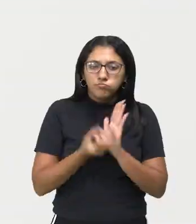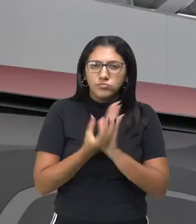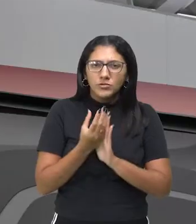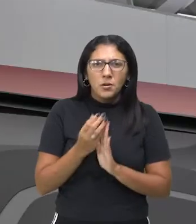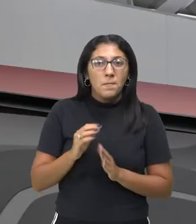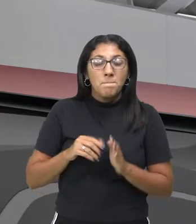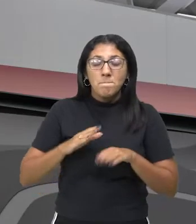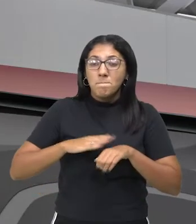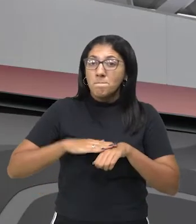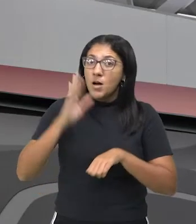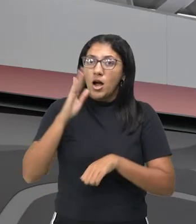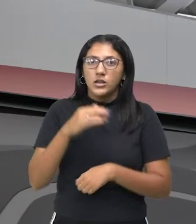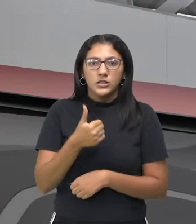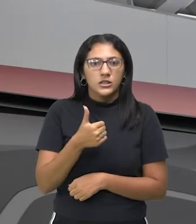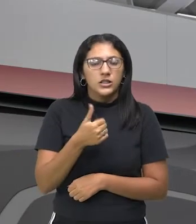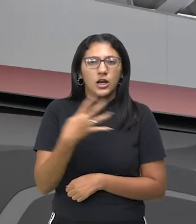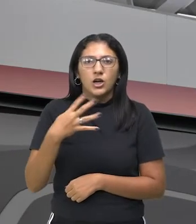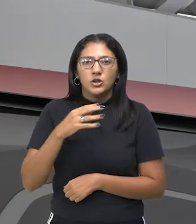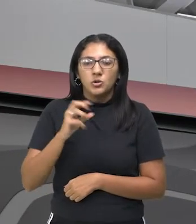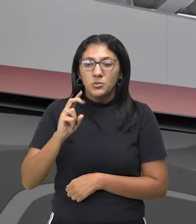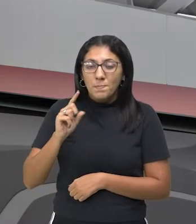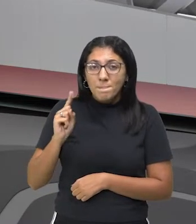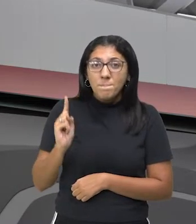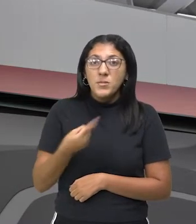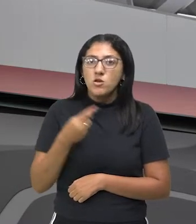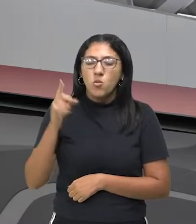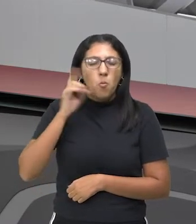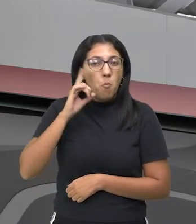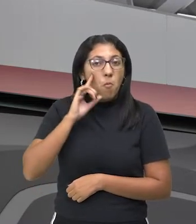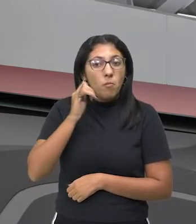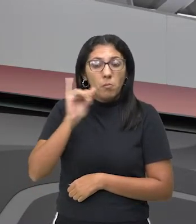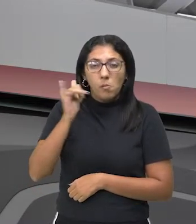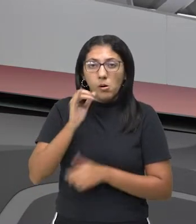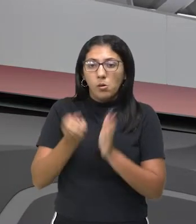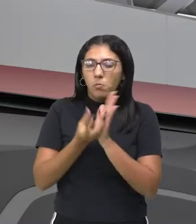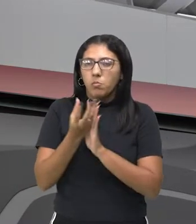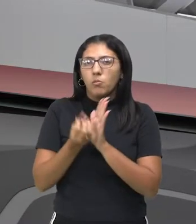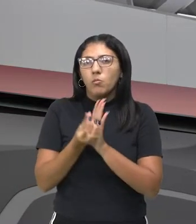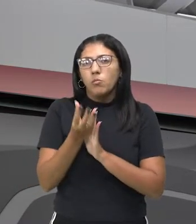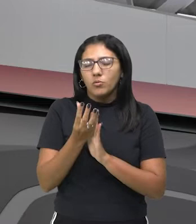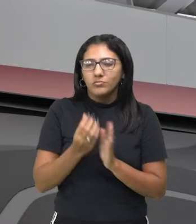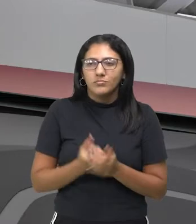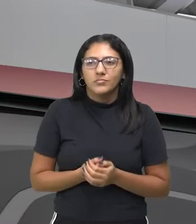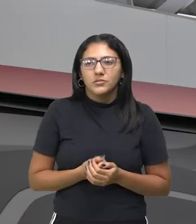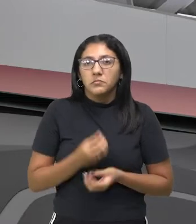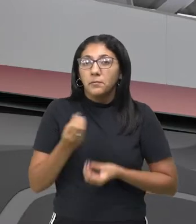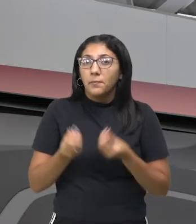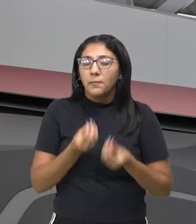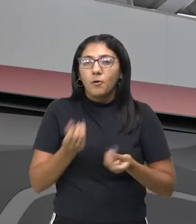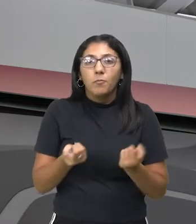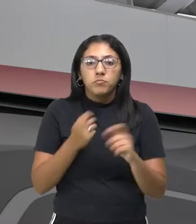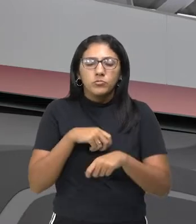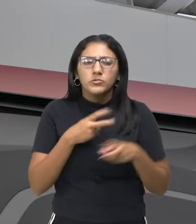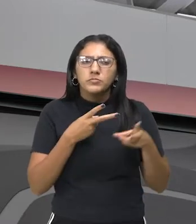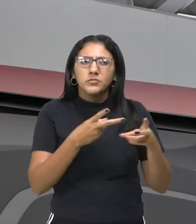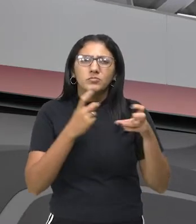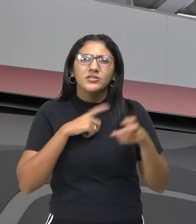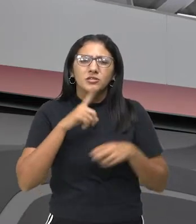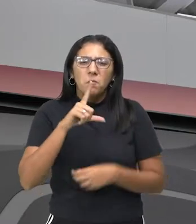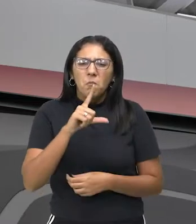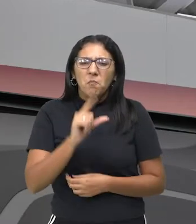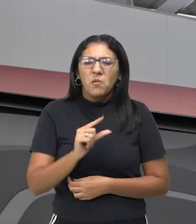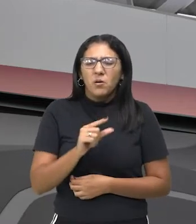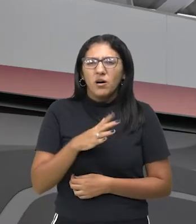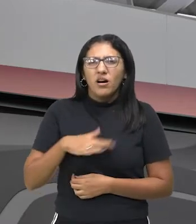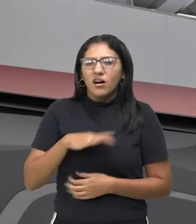14 mil megawatts de potência diária. Então, como é que a gente tem essas quantidades de potência tão baixas aqui